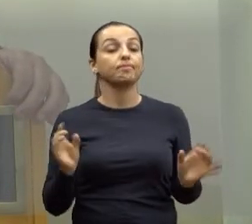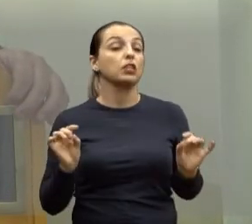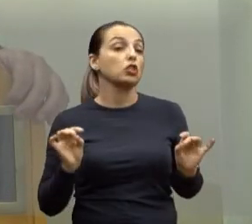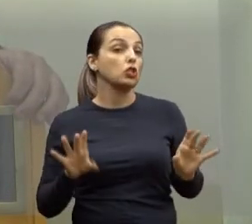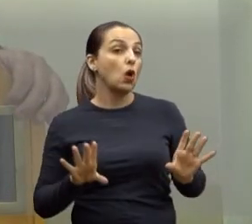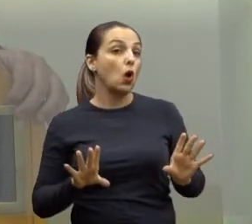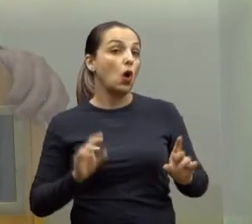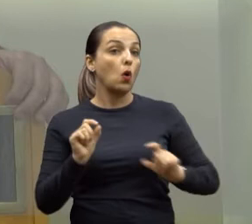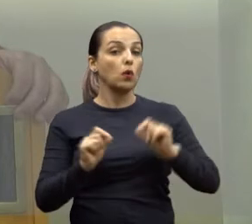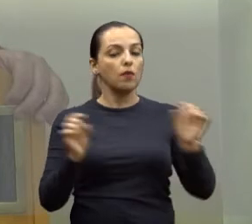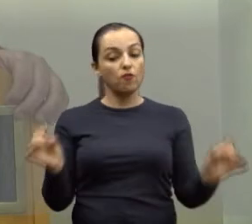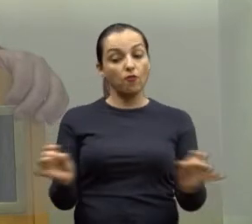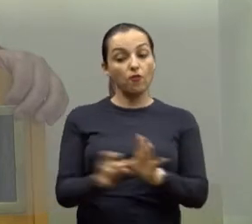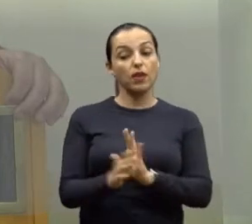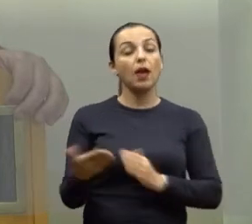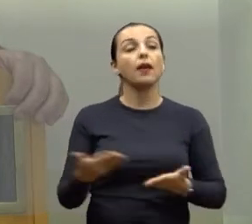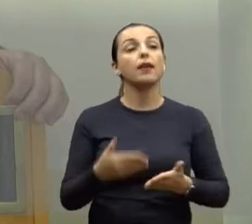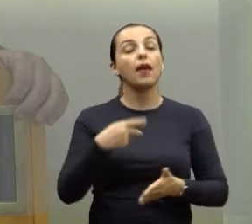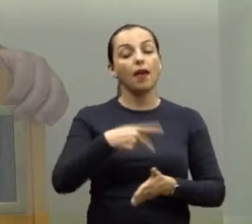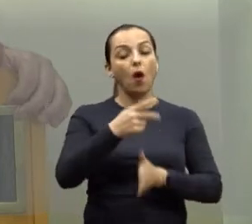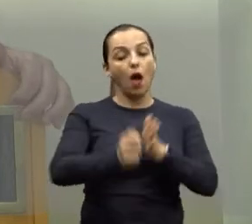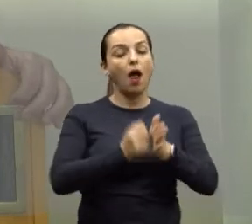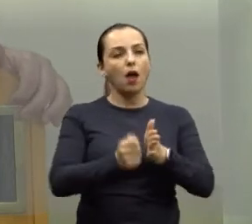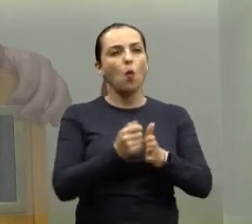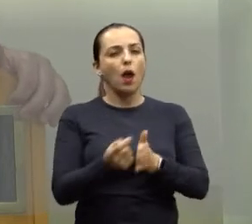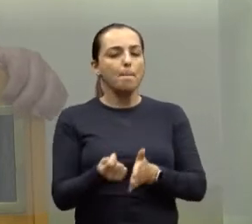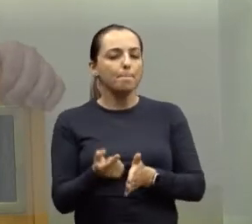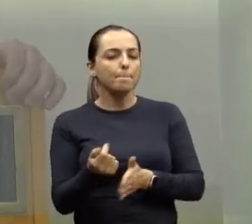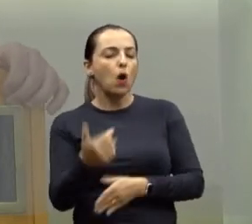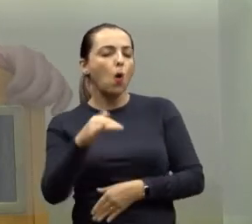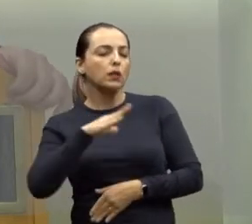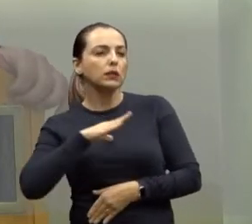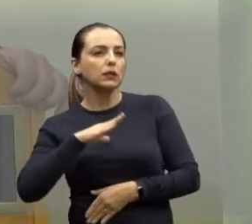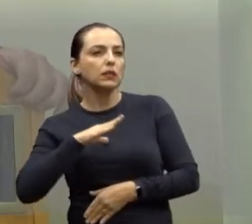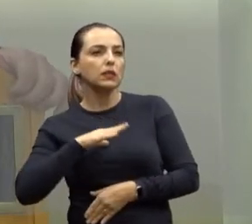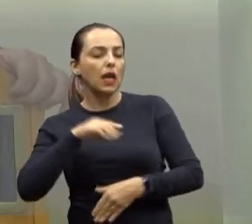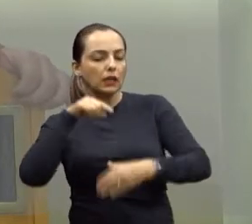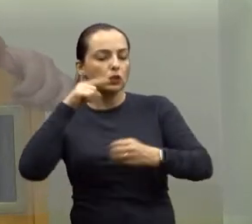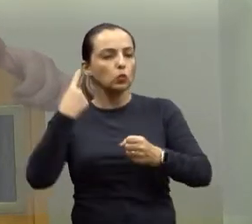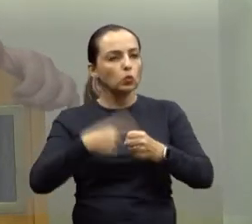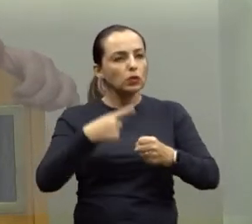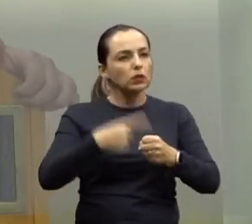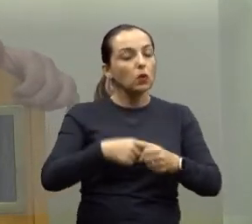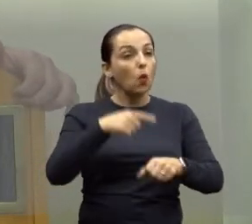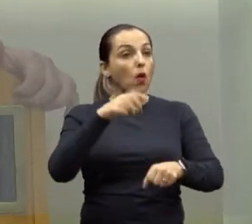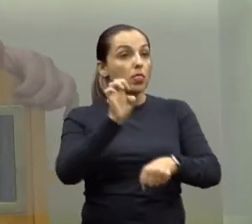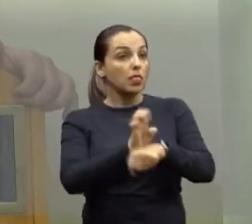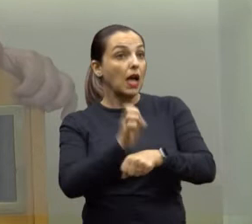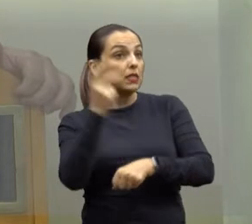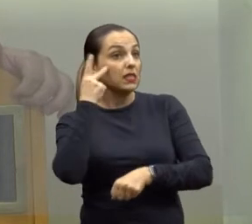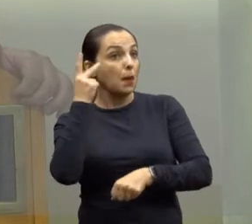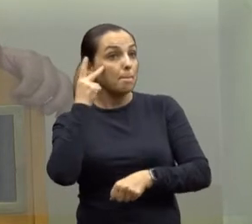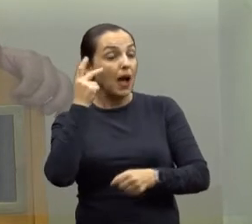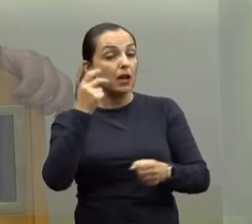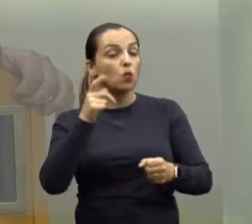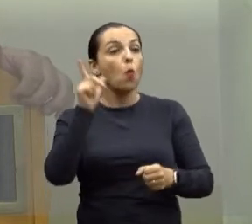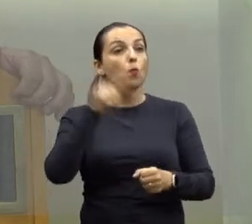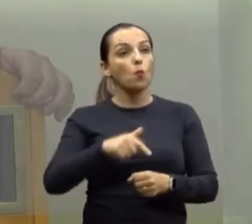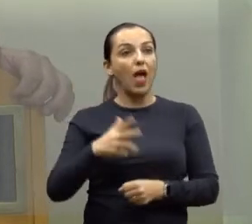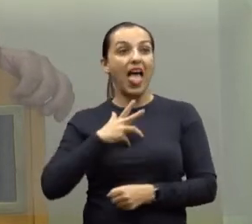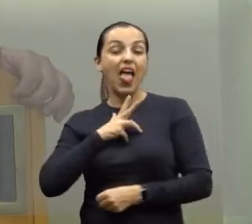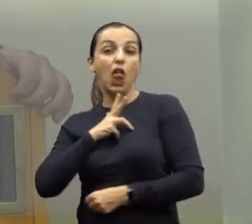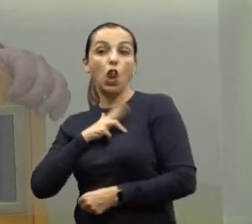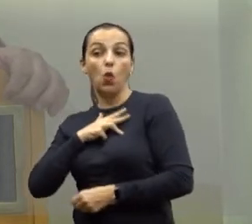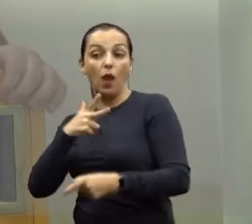só para para finalizar em Araraquara foi uma das poucas cidades do interior de São Paulo que o Lula venceu e que o